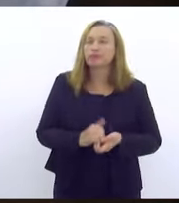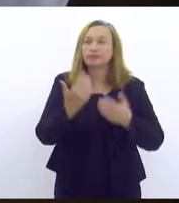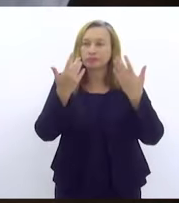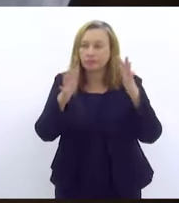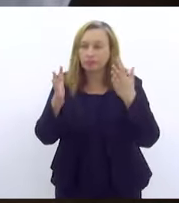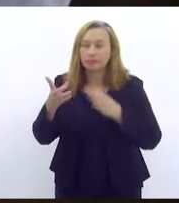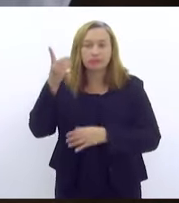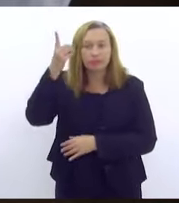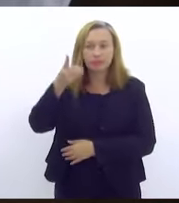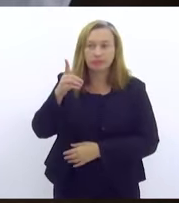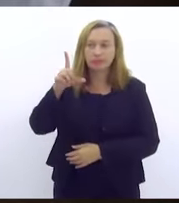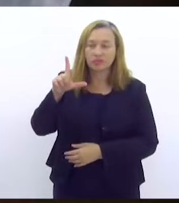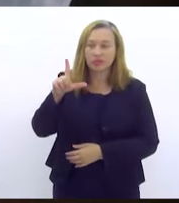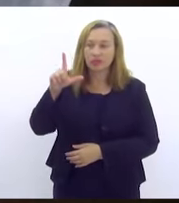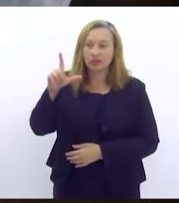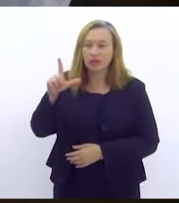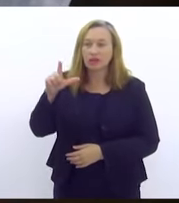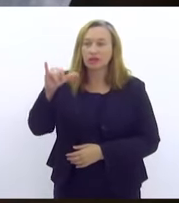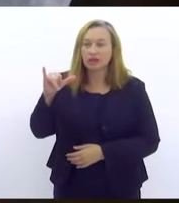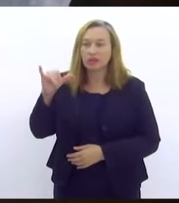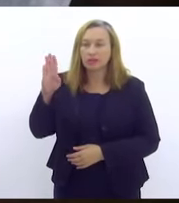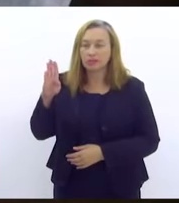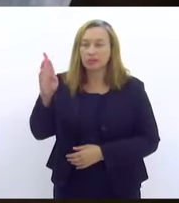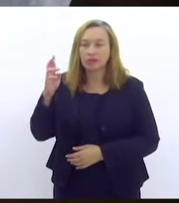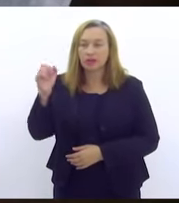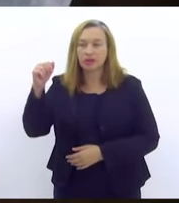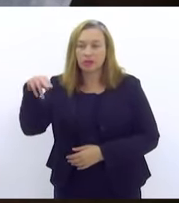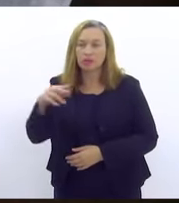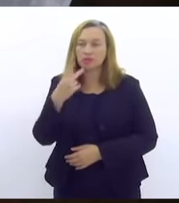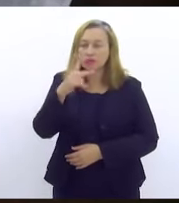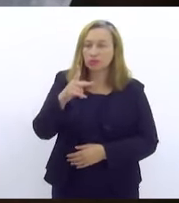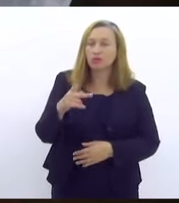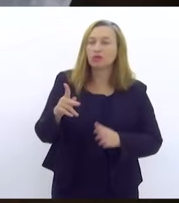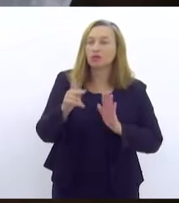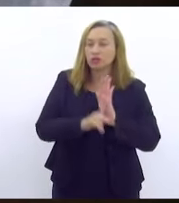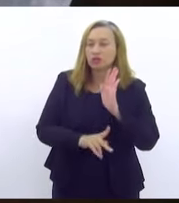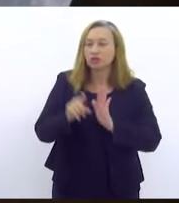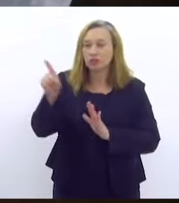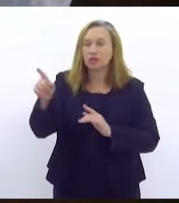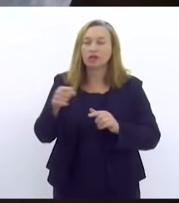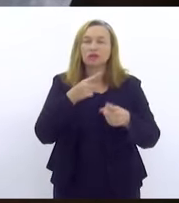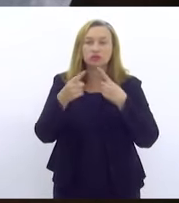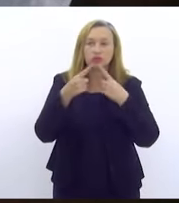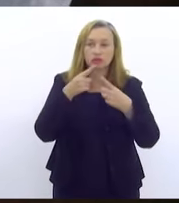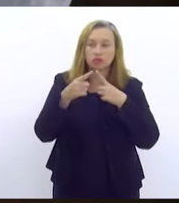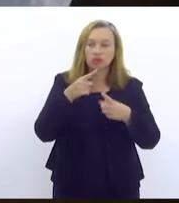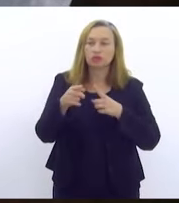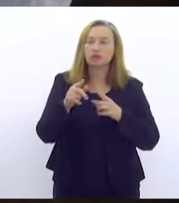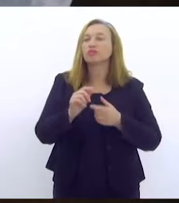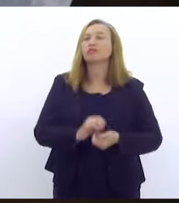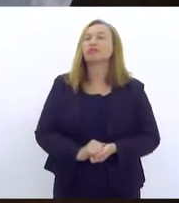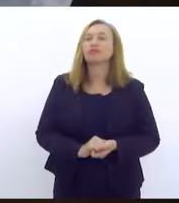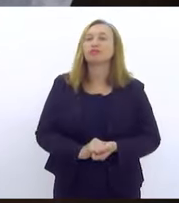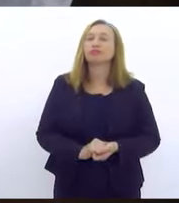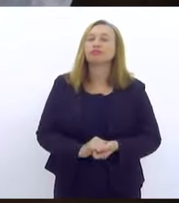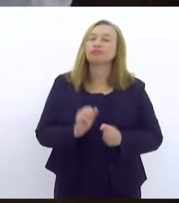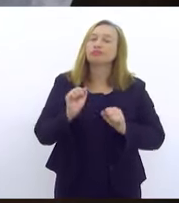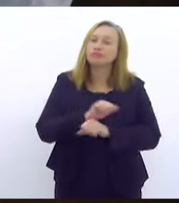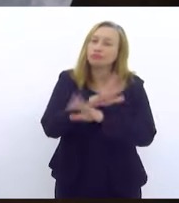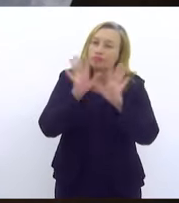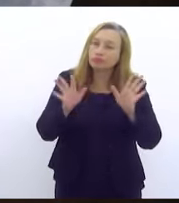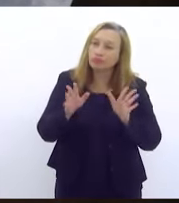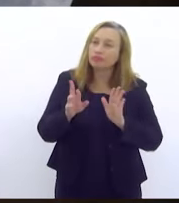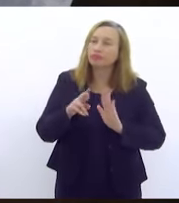parabenizar o deputado Librelon. Discutimos um projeto de autoria de Vossa Excelência lá, que foi amplamente debatido. E fica claro que